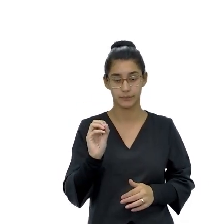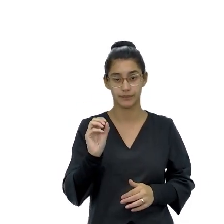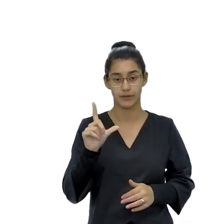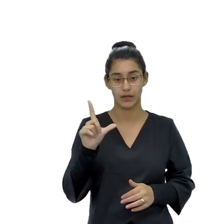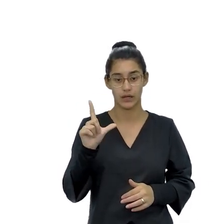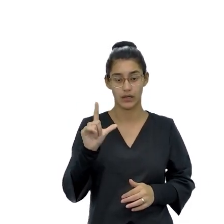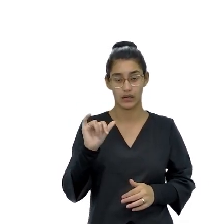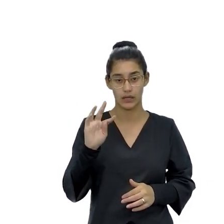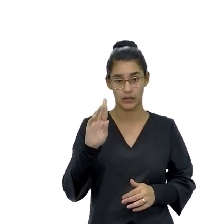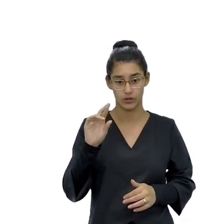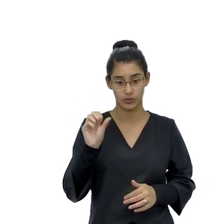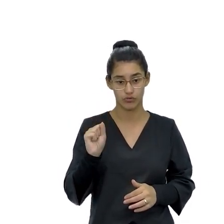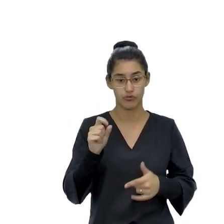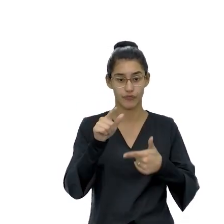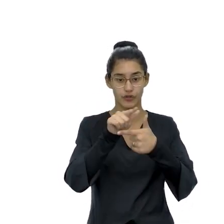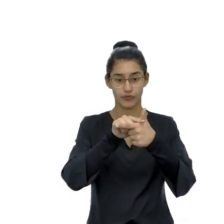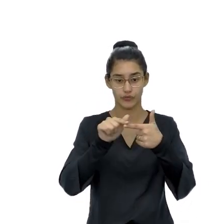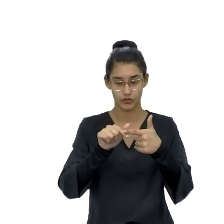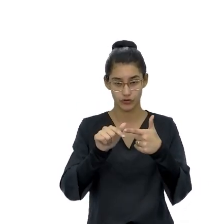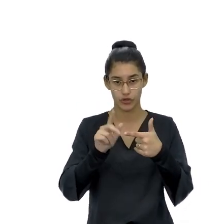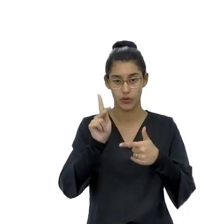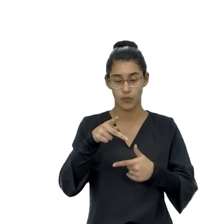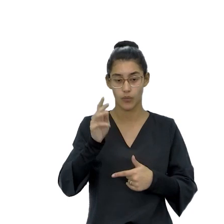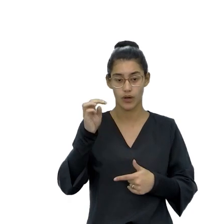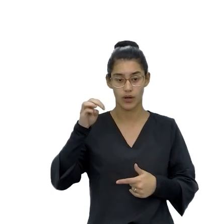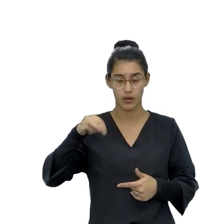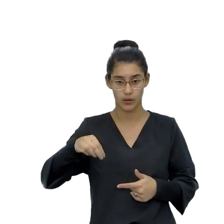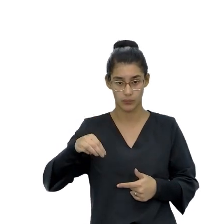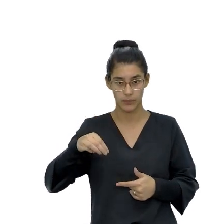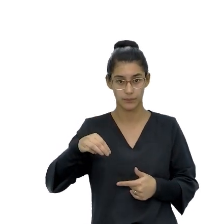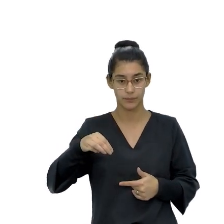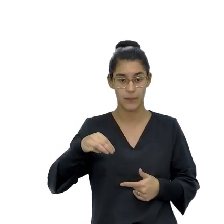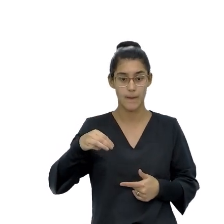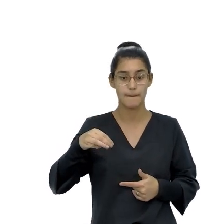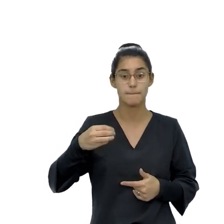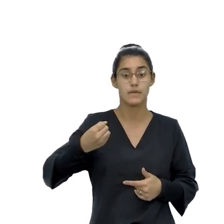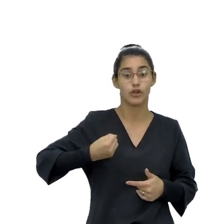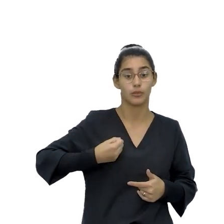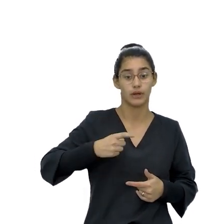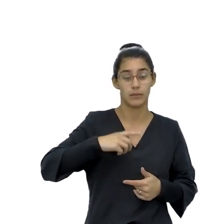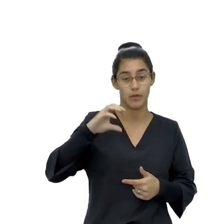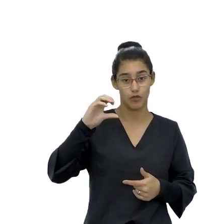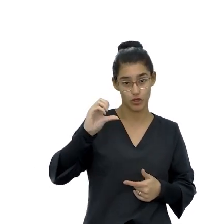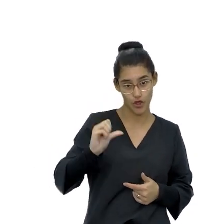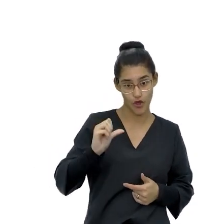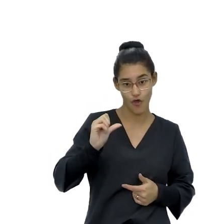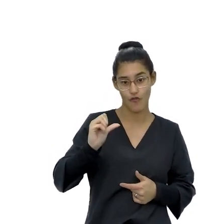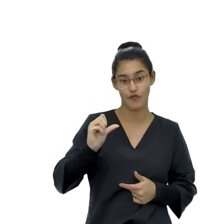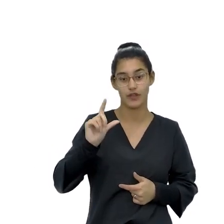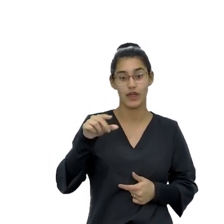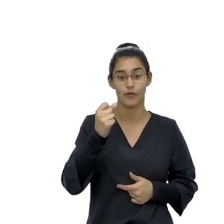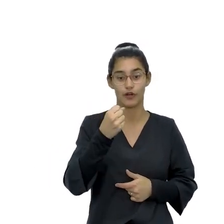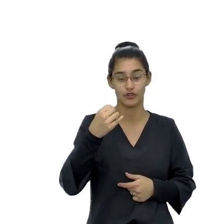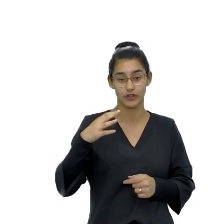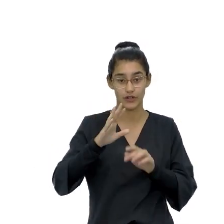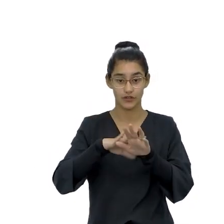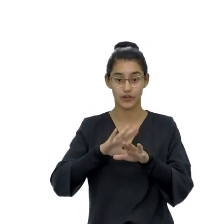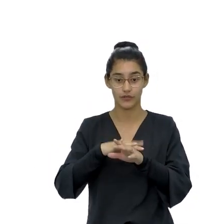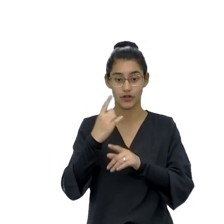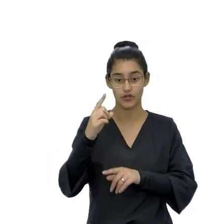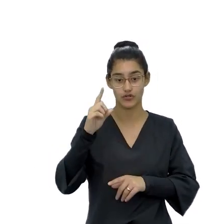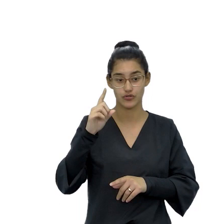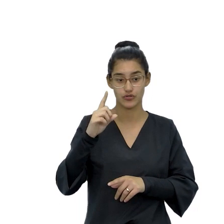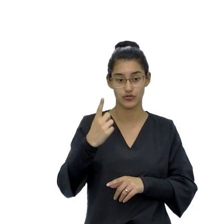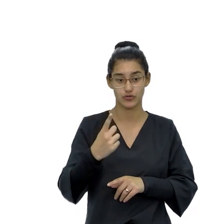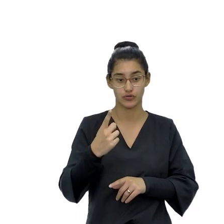litros, ele vai dividindo o número de quilômetros, tá ok? Por esses 9, que são a quantidade que faz, em 1 quilômetro